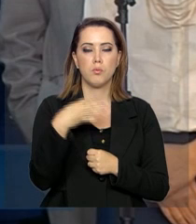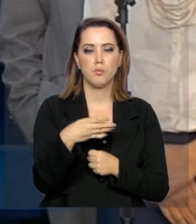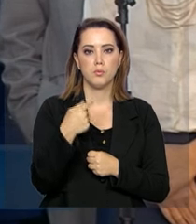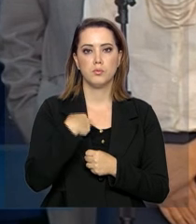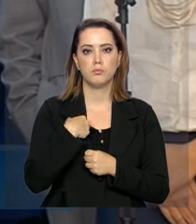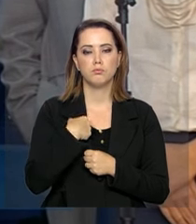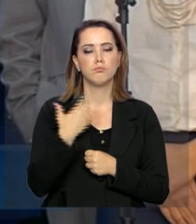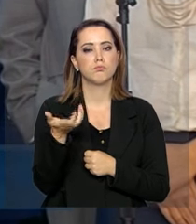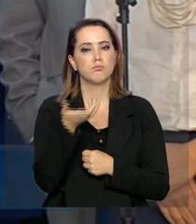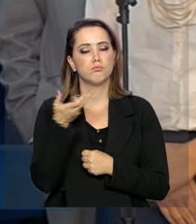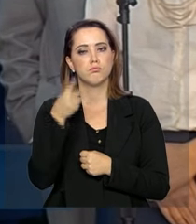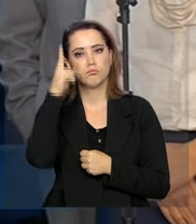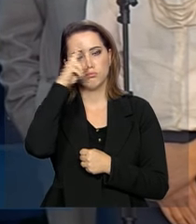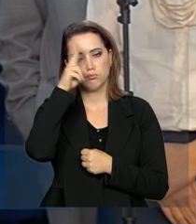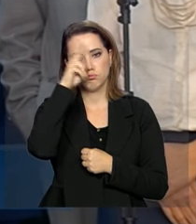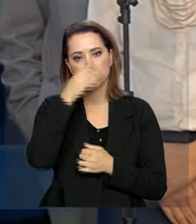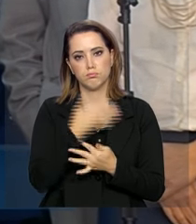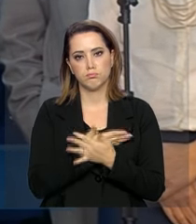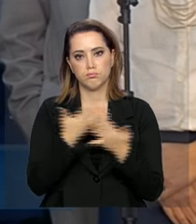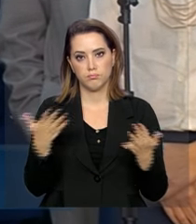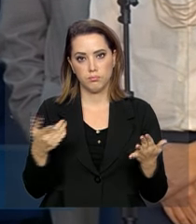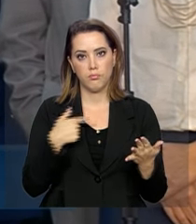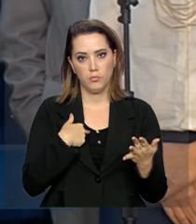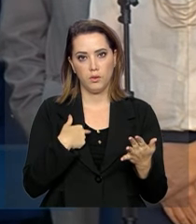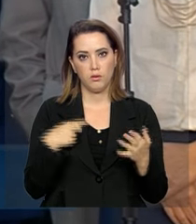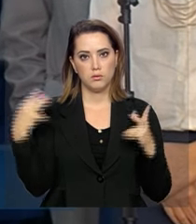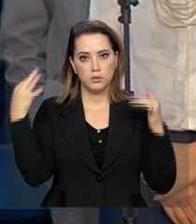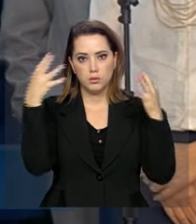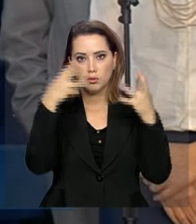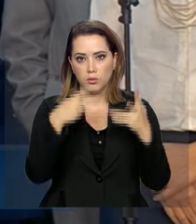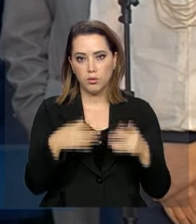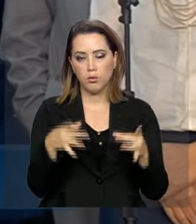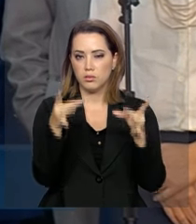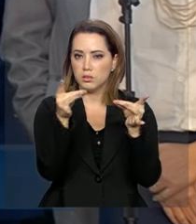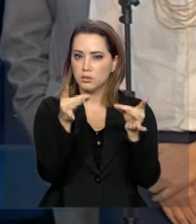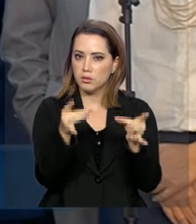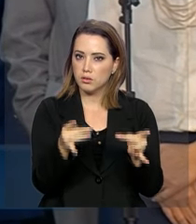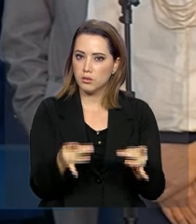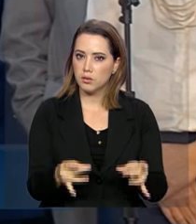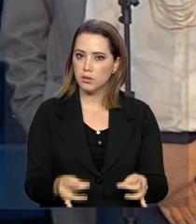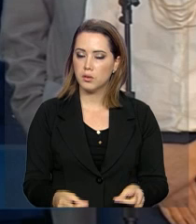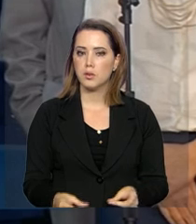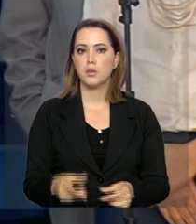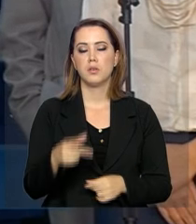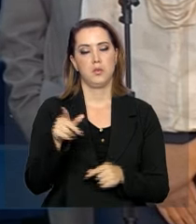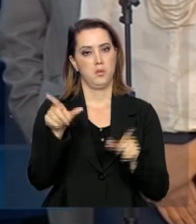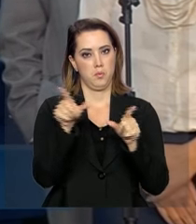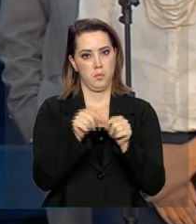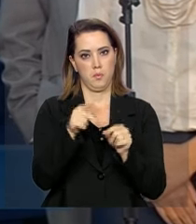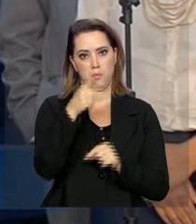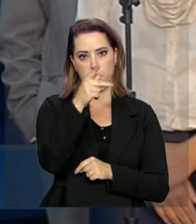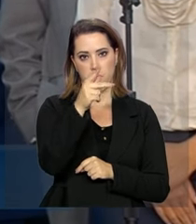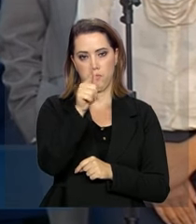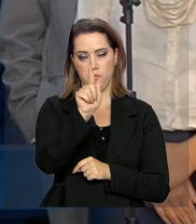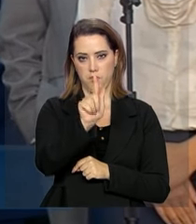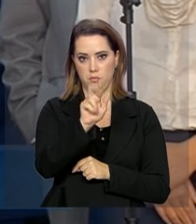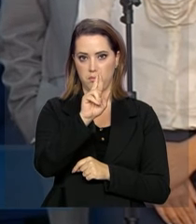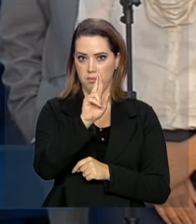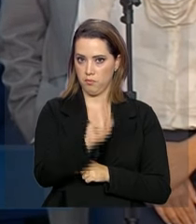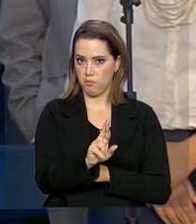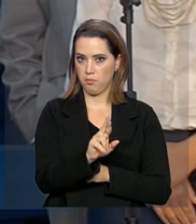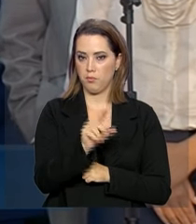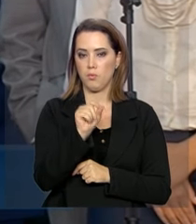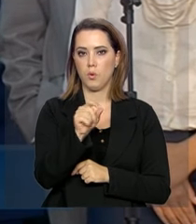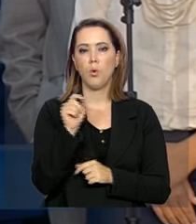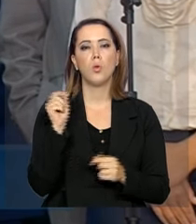senhores que eu prestei informações detalhadas à Procuradoria-Geral da República a respeito dos